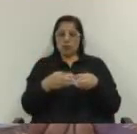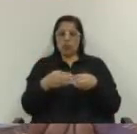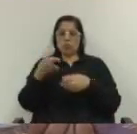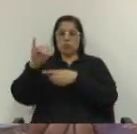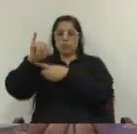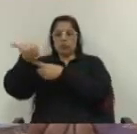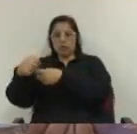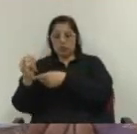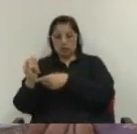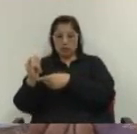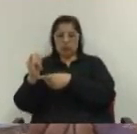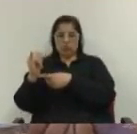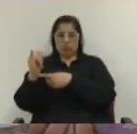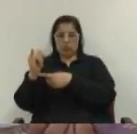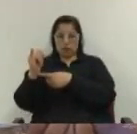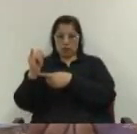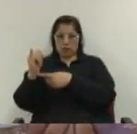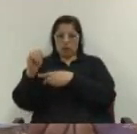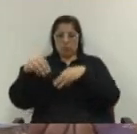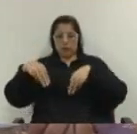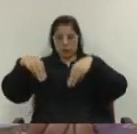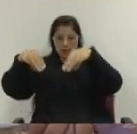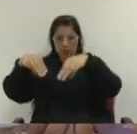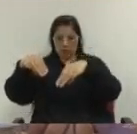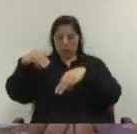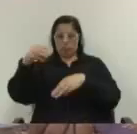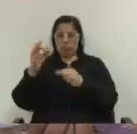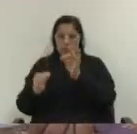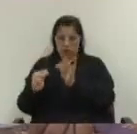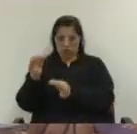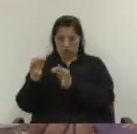TJ, por crime de responsabilidade que